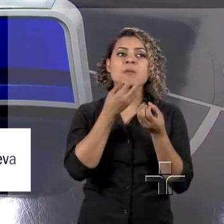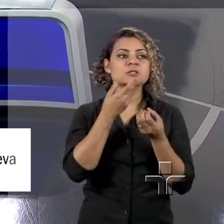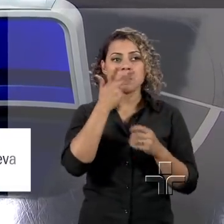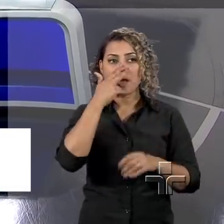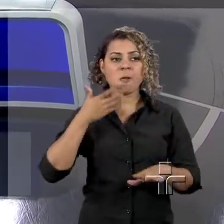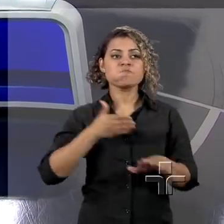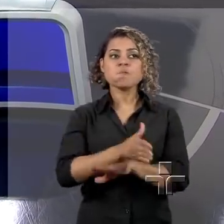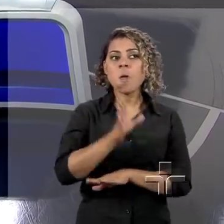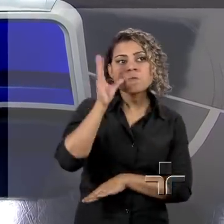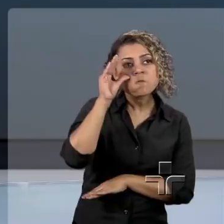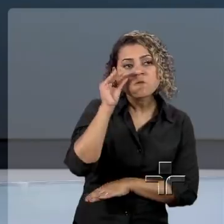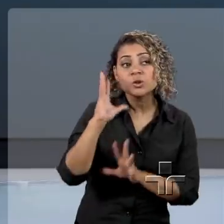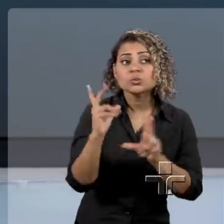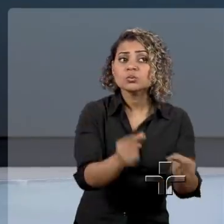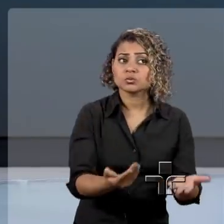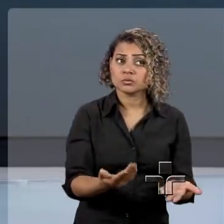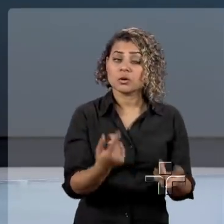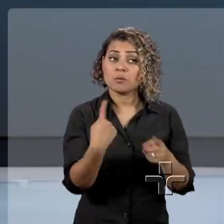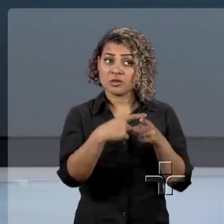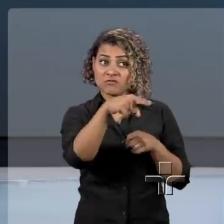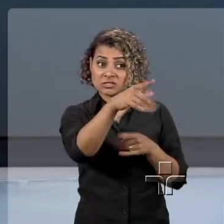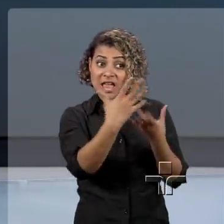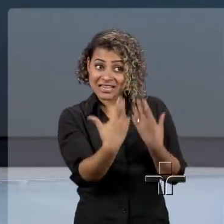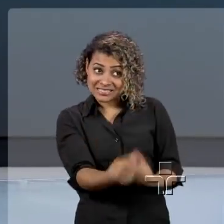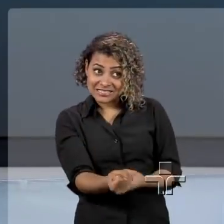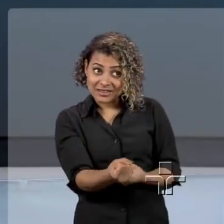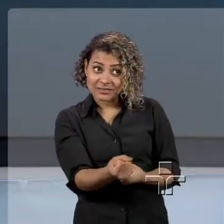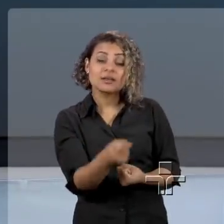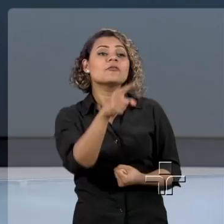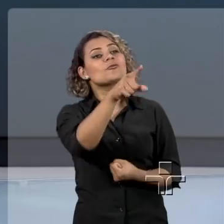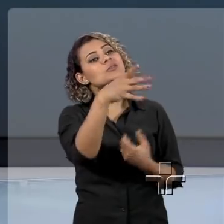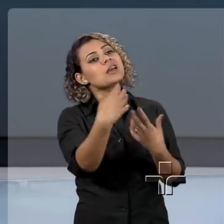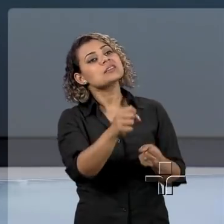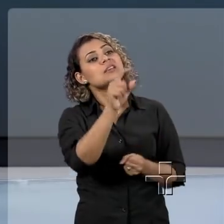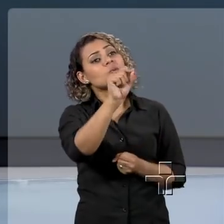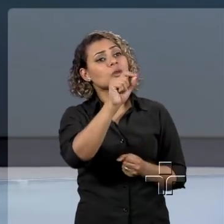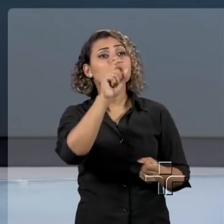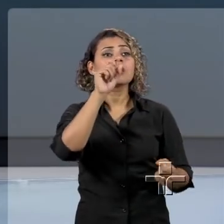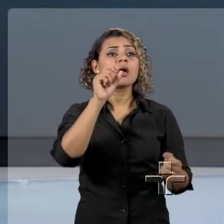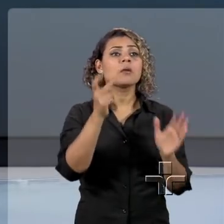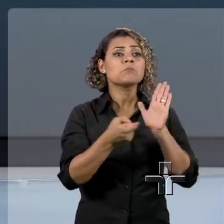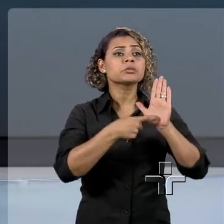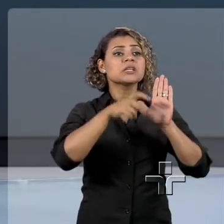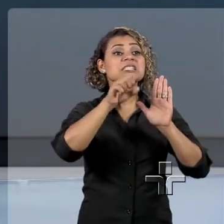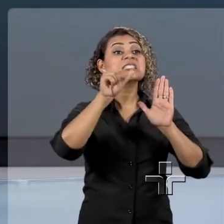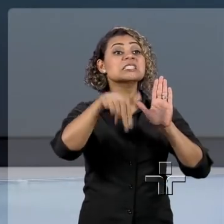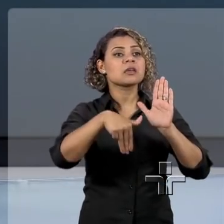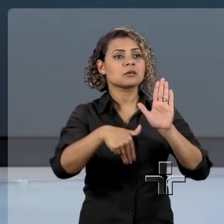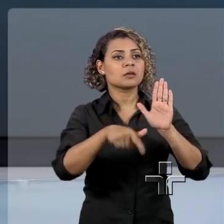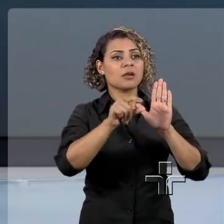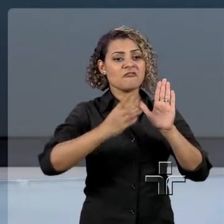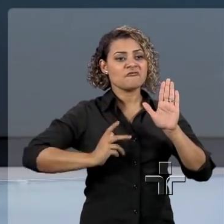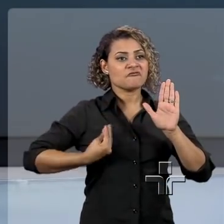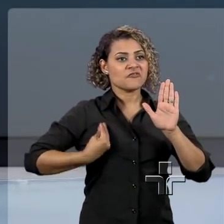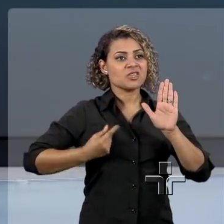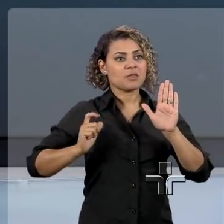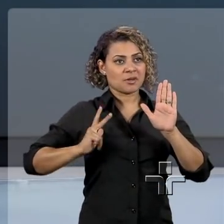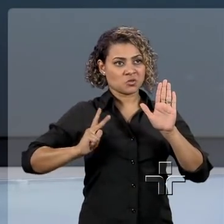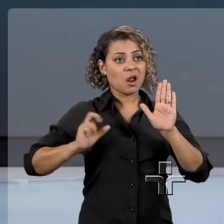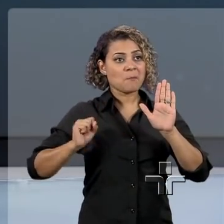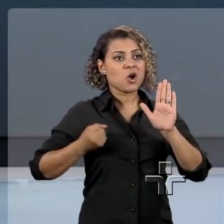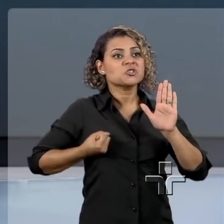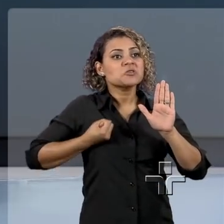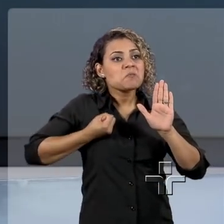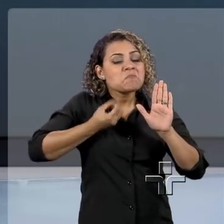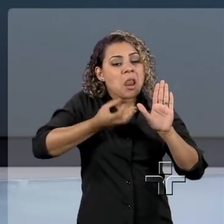nossas postagens. Porque você lá, quando aceita, você está colocando que sim, você permite que a sua vida seja rastreada,